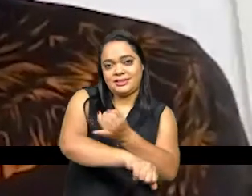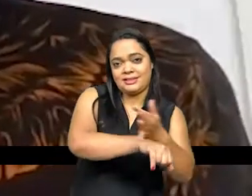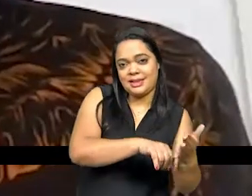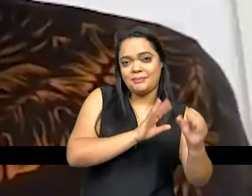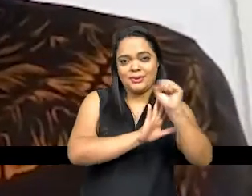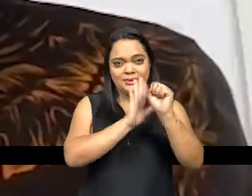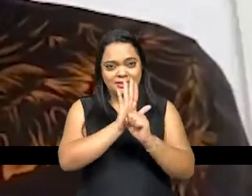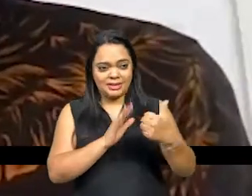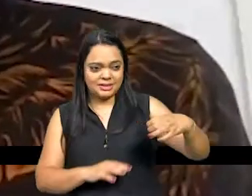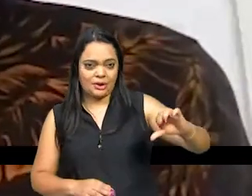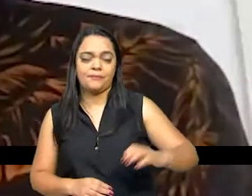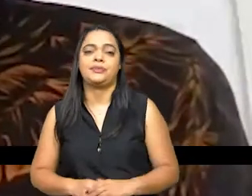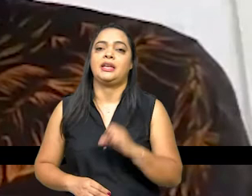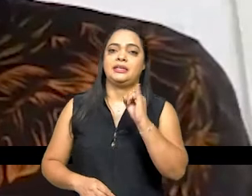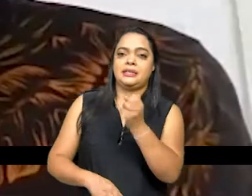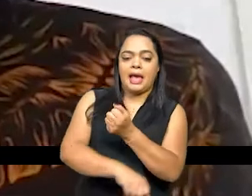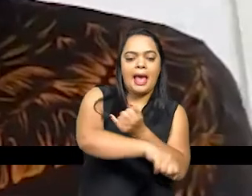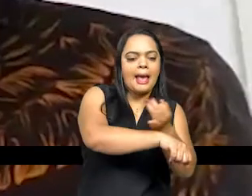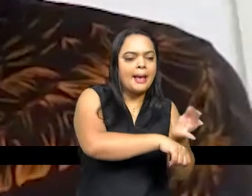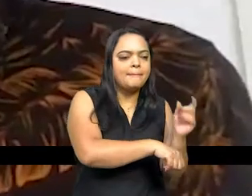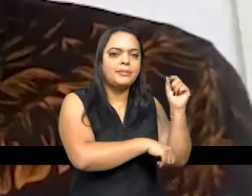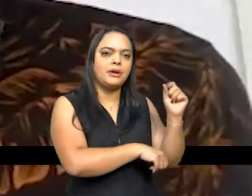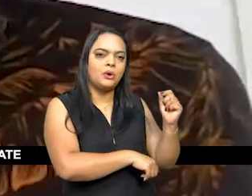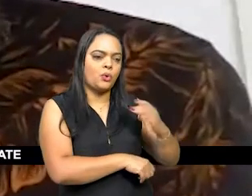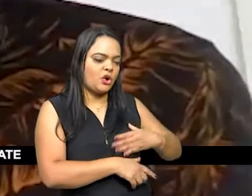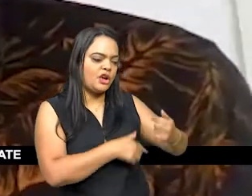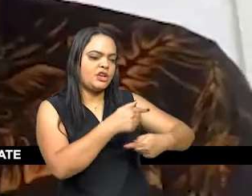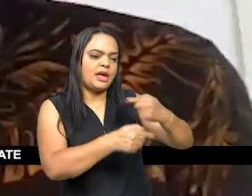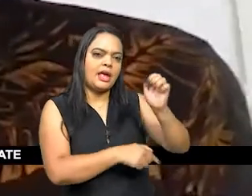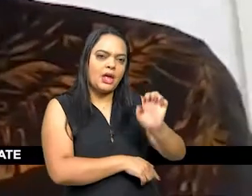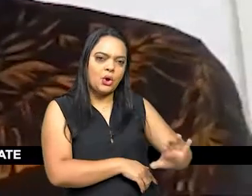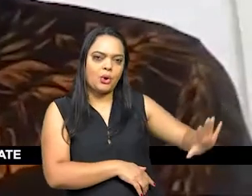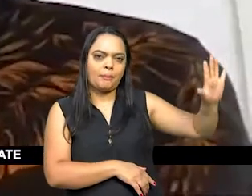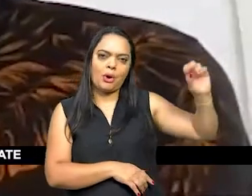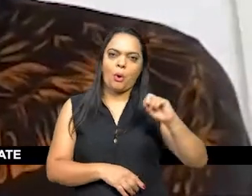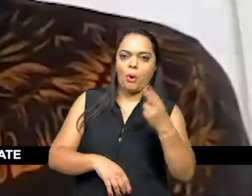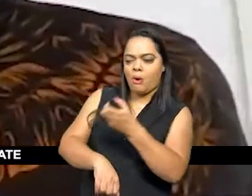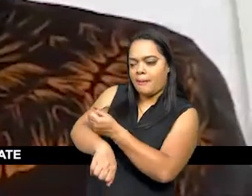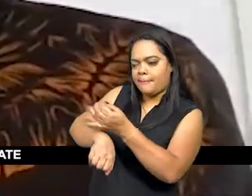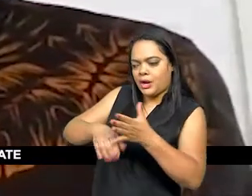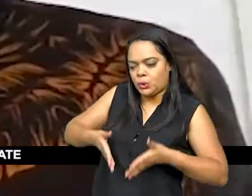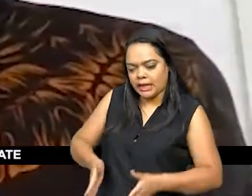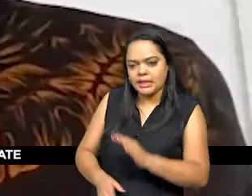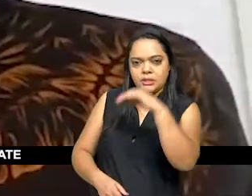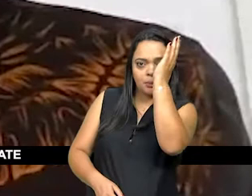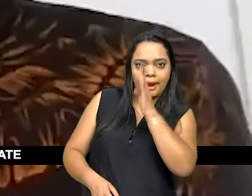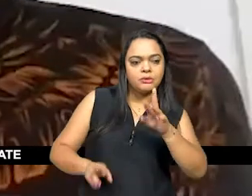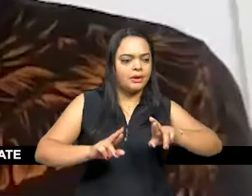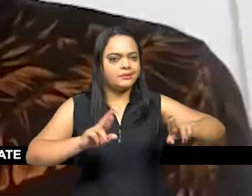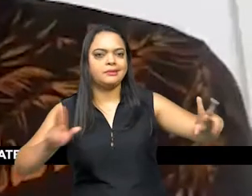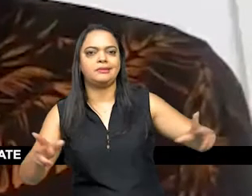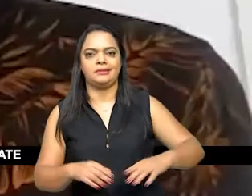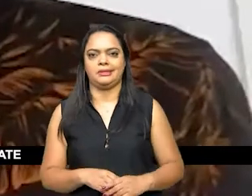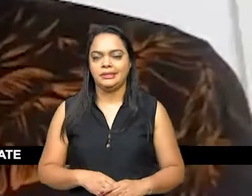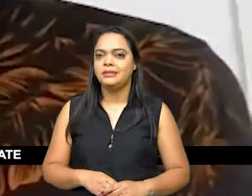um branco descendente de europeus e ser um branco nascido no Brasil são absolutamente distintos. Inclusive, no contexto da independência, essa discussão